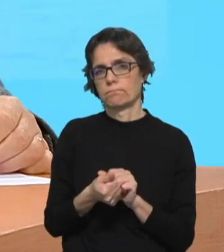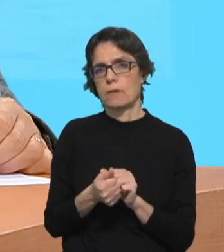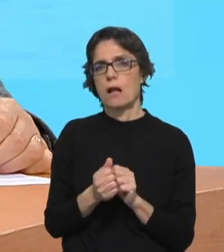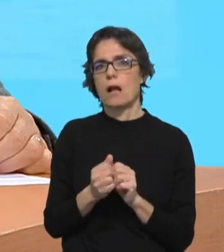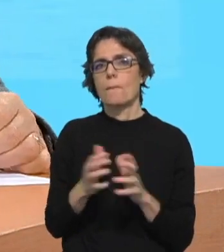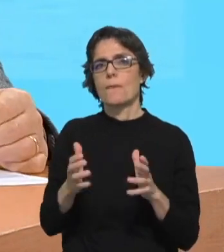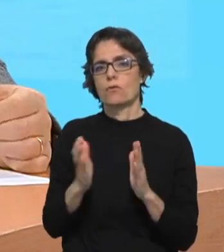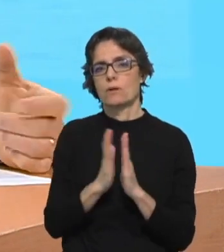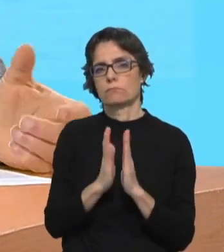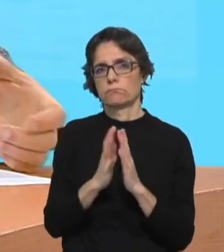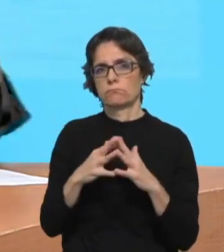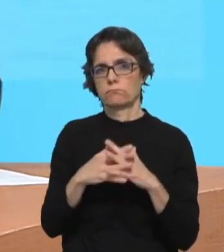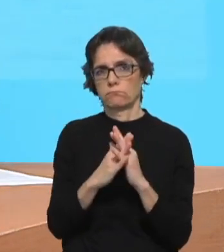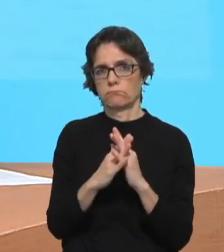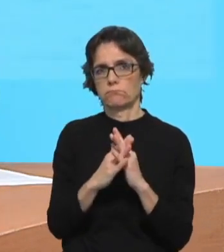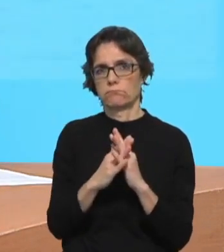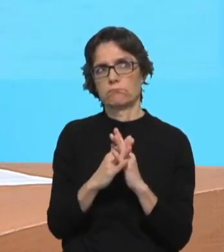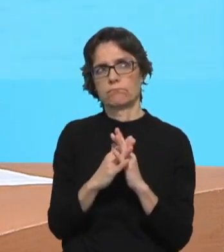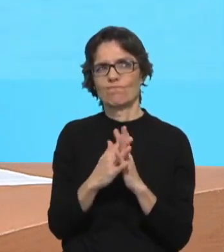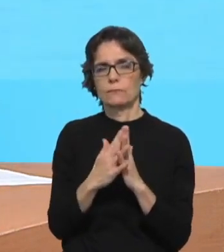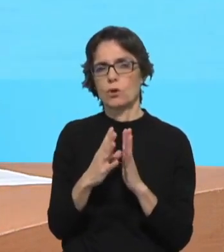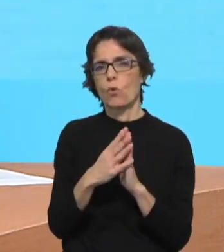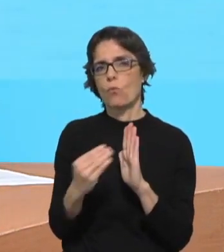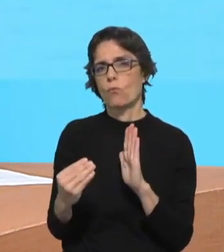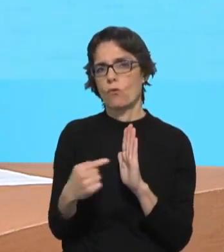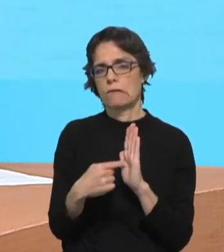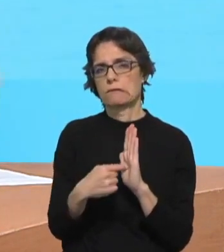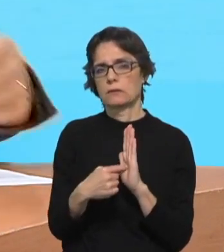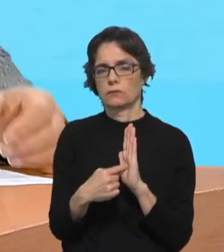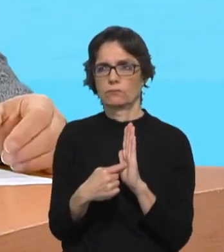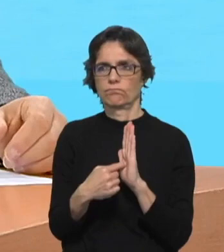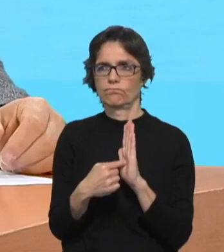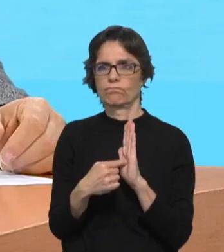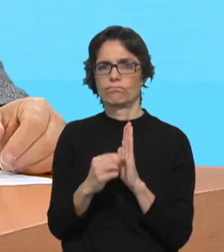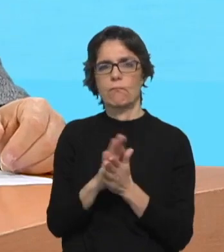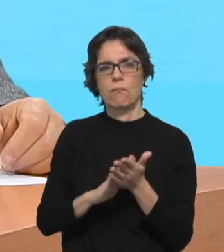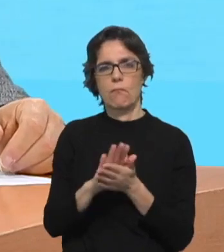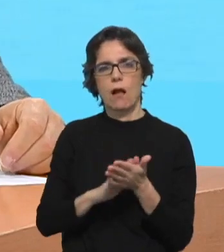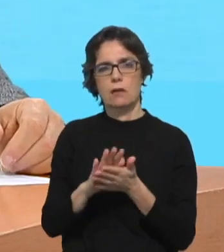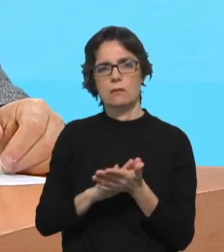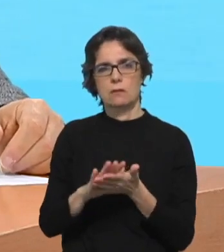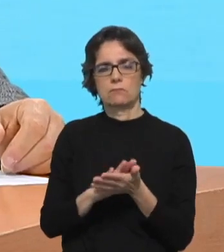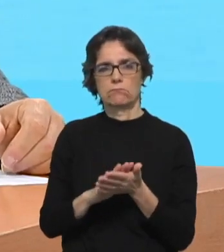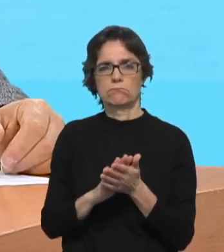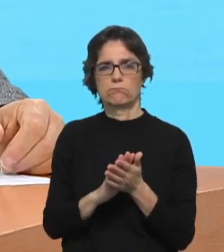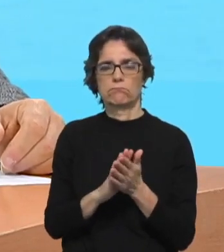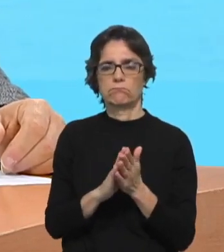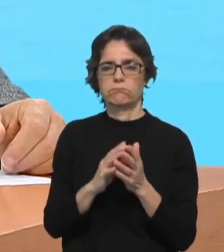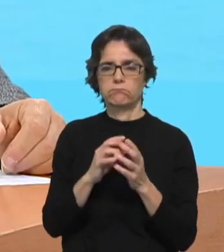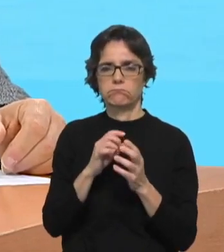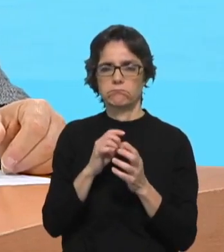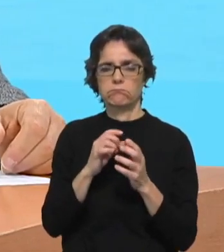foram construídas num modelo que podemos chamar de civilização paroquial, onde, de alguma forma, a relação das pessoas